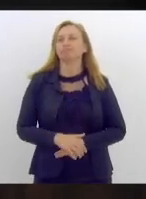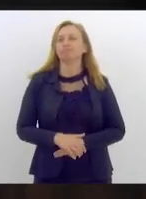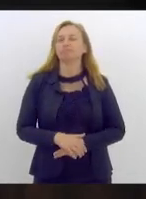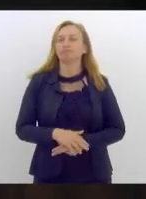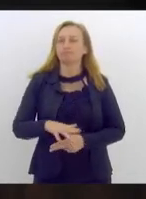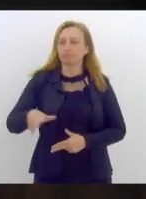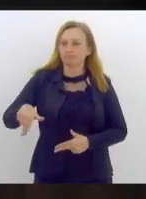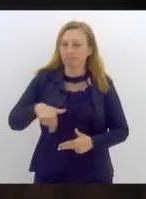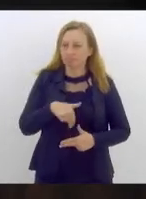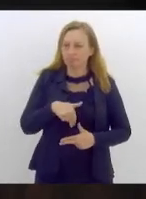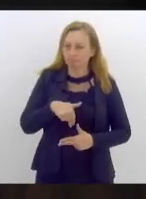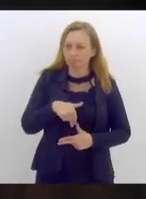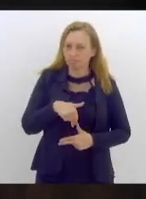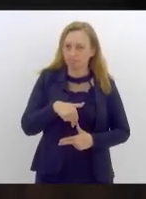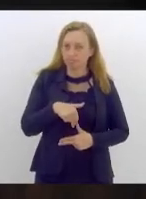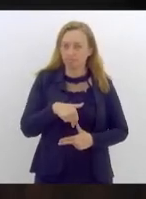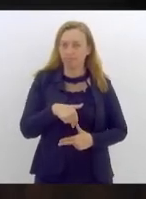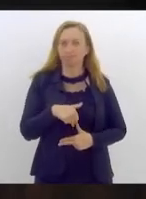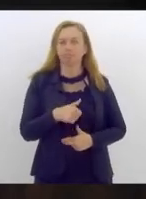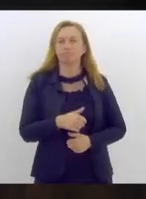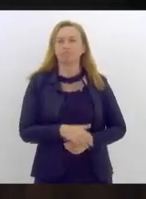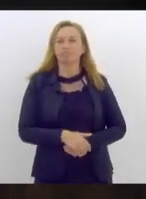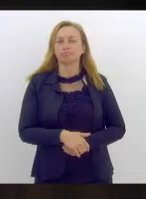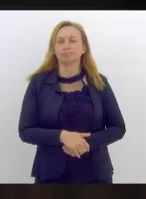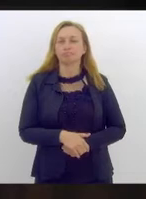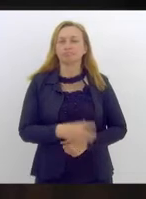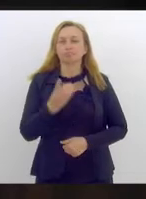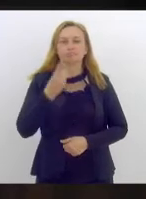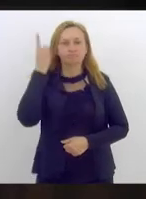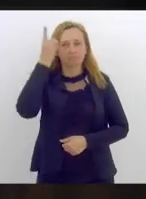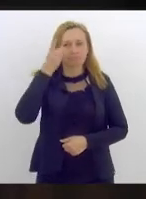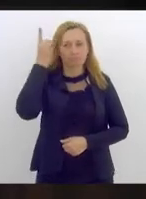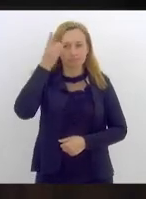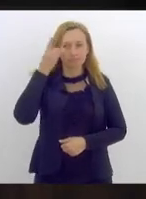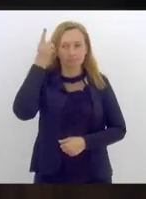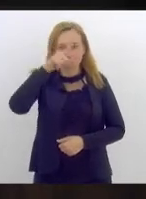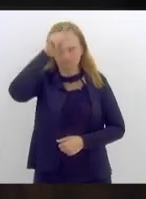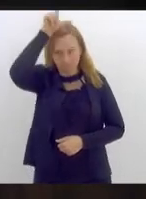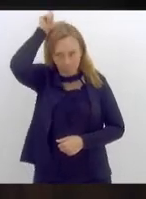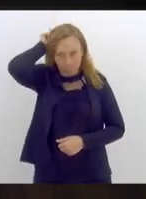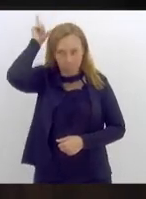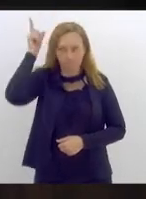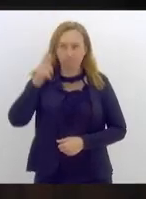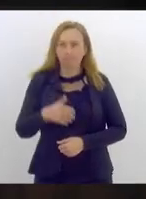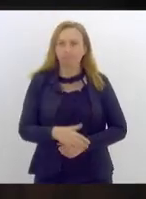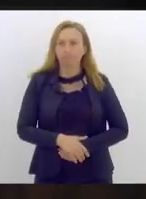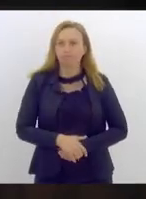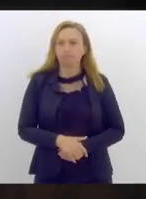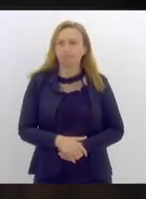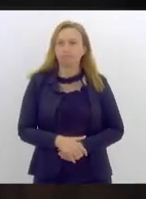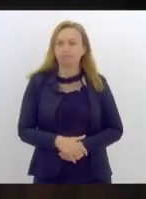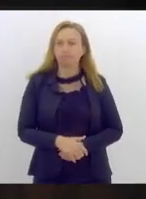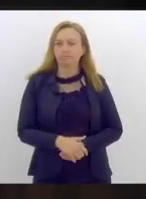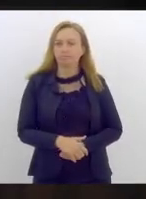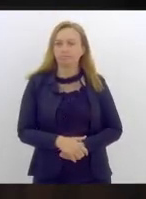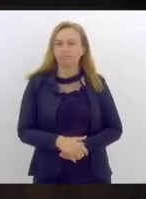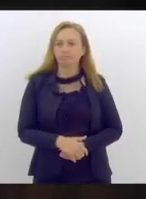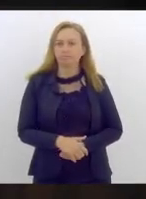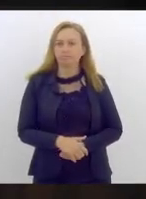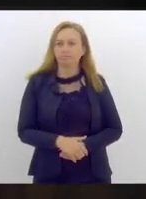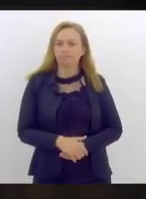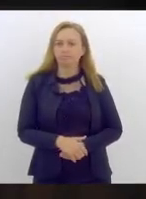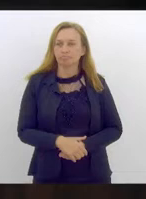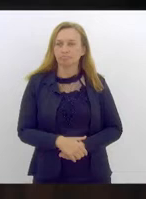fazer sua intervenção é o Deputado Luiz Correia da Rocha a